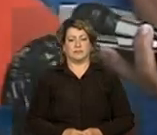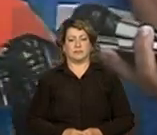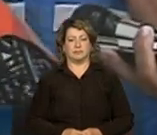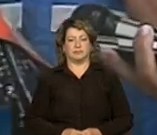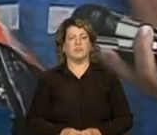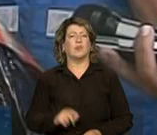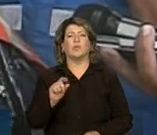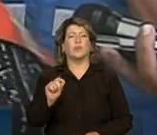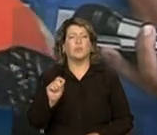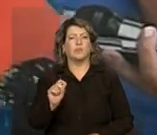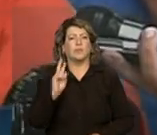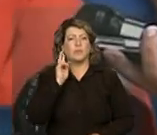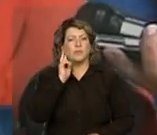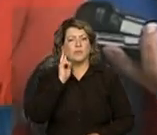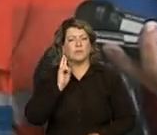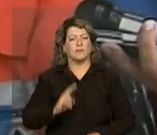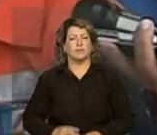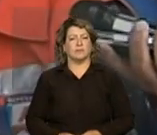Como, querida?